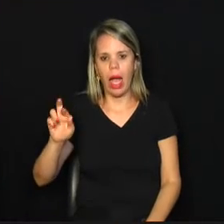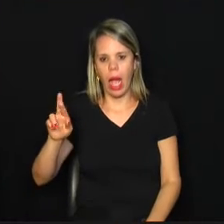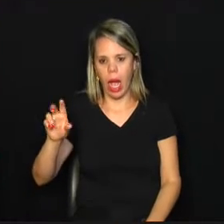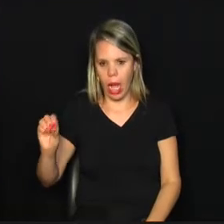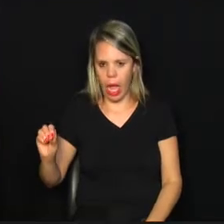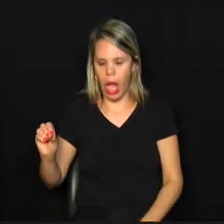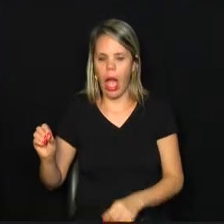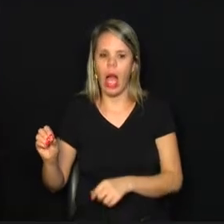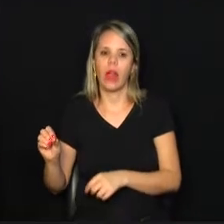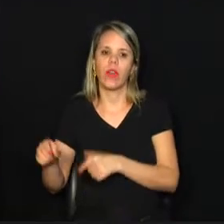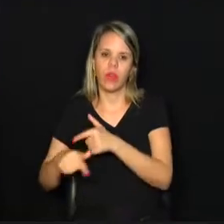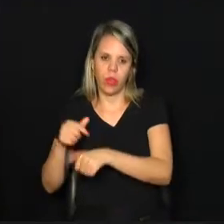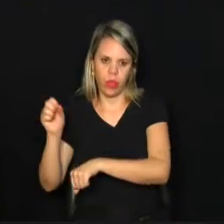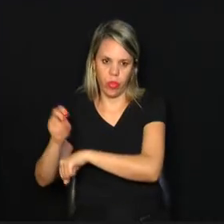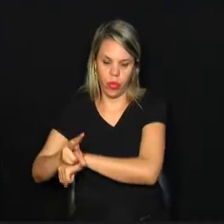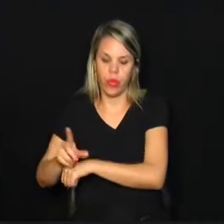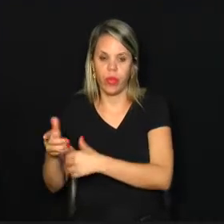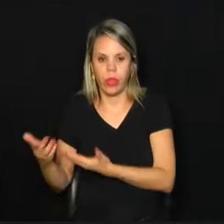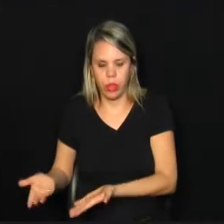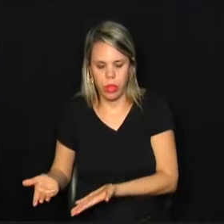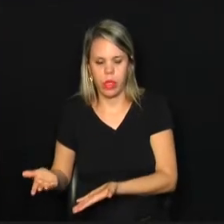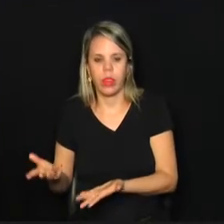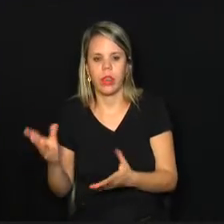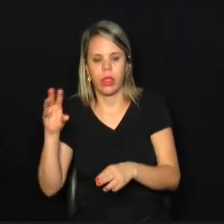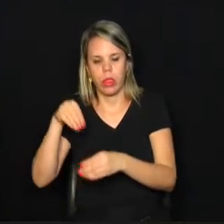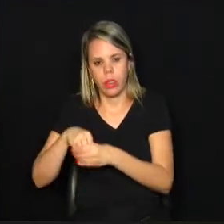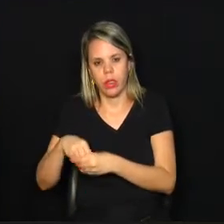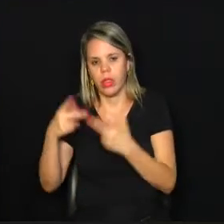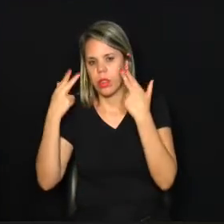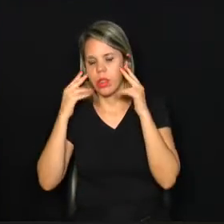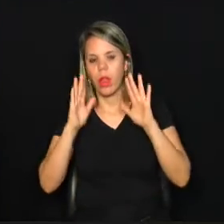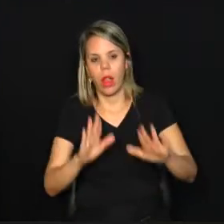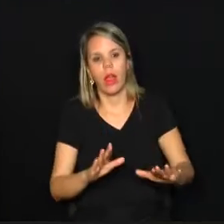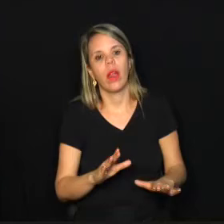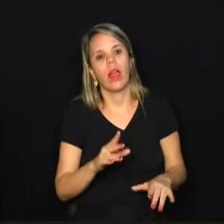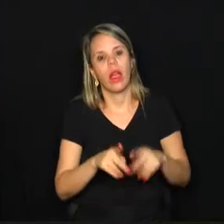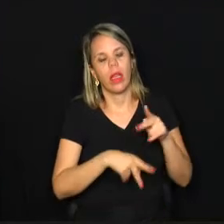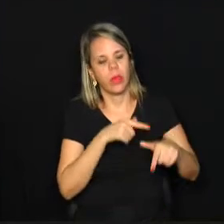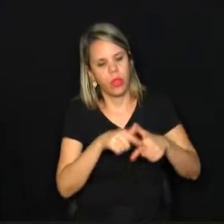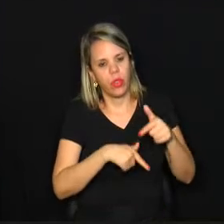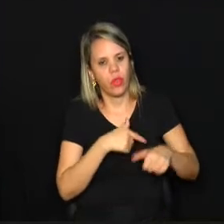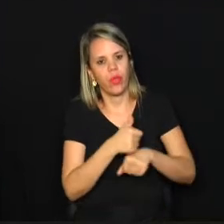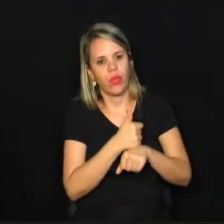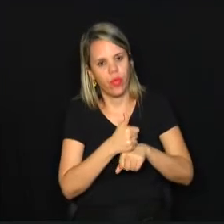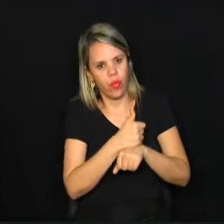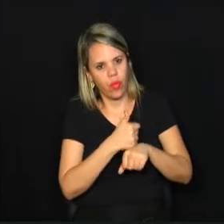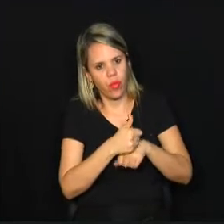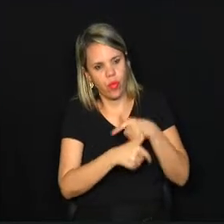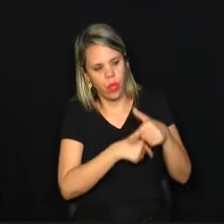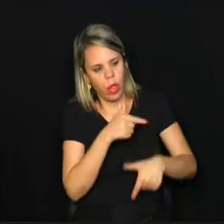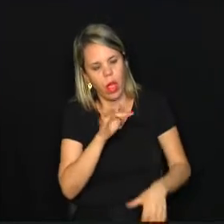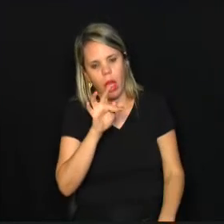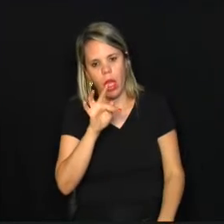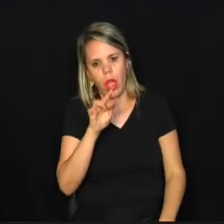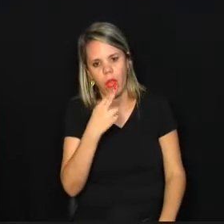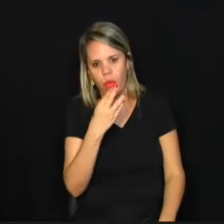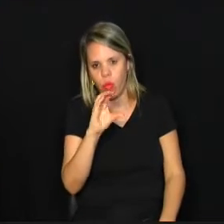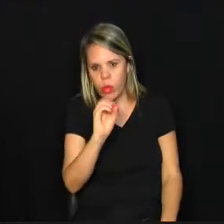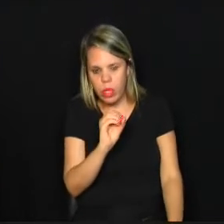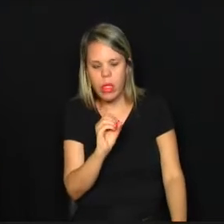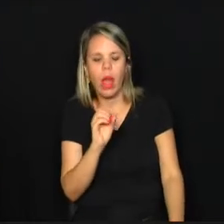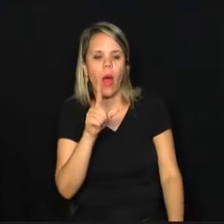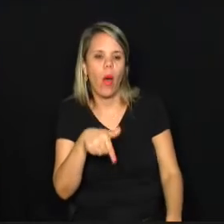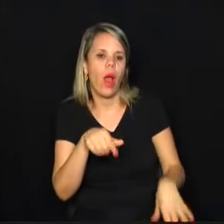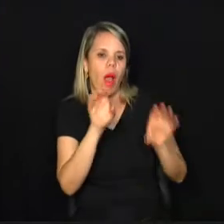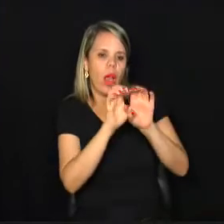político seja implementado, é dentro da natureza desse cargo. Os remanescentes, que a gente chama de funções, eles são cargos de estrutura